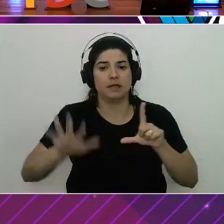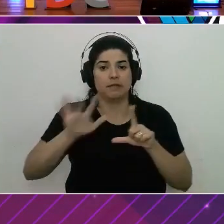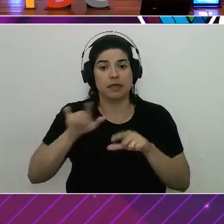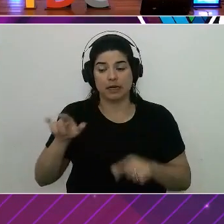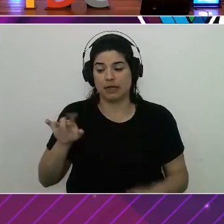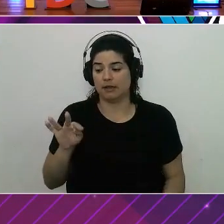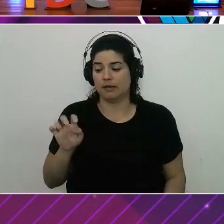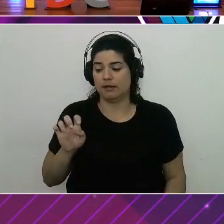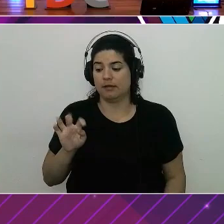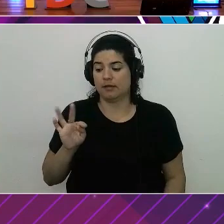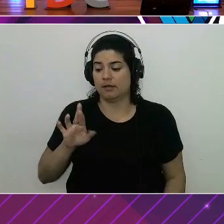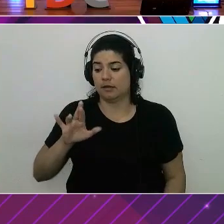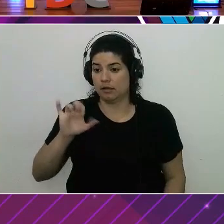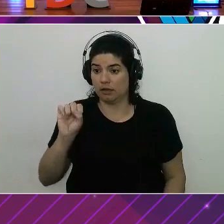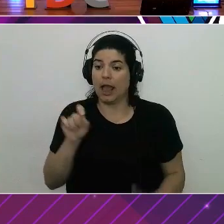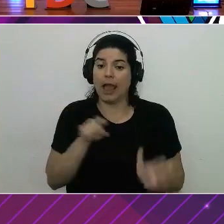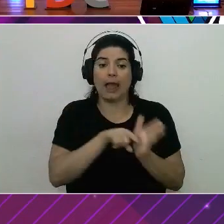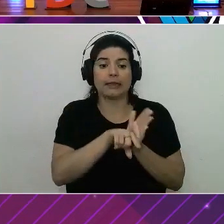foi a efetividade